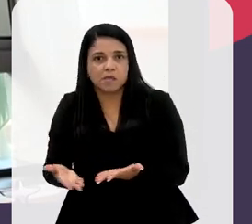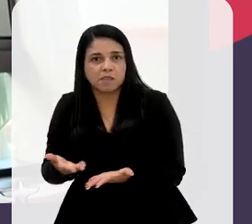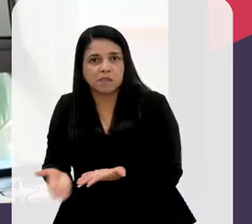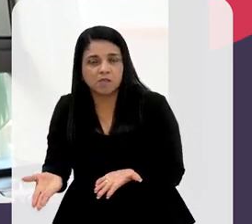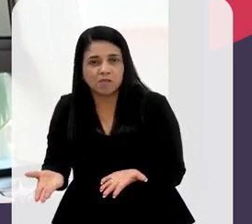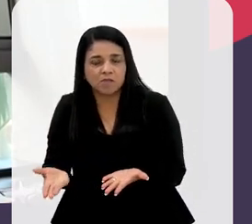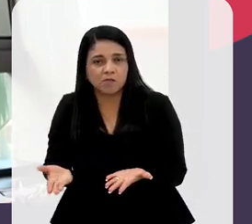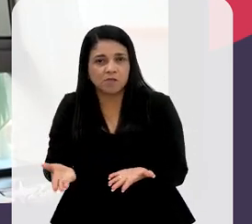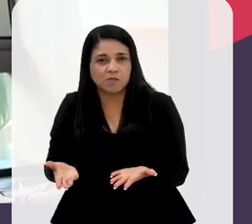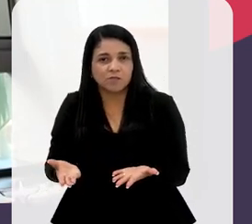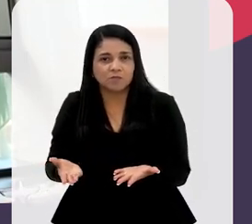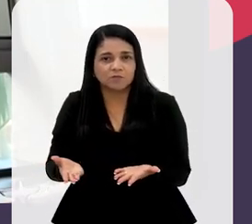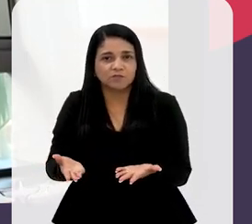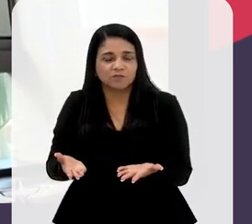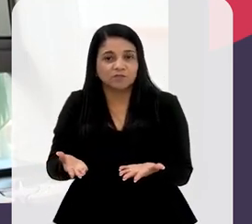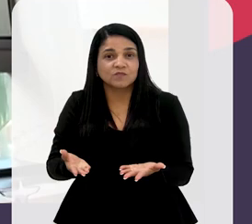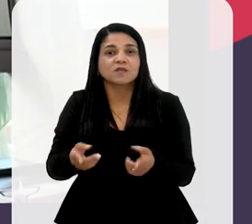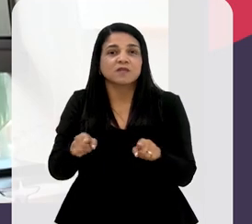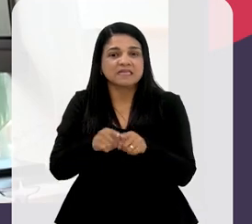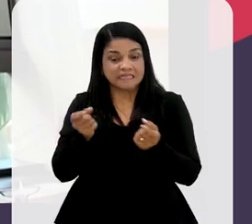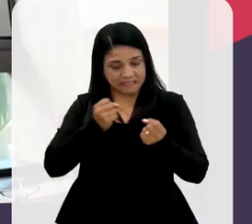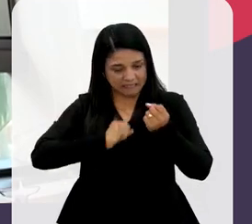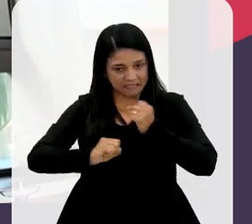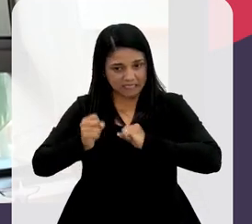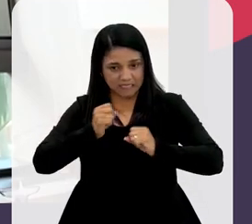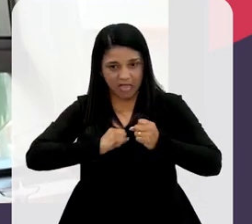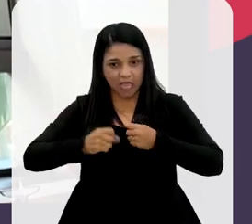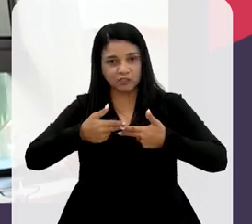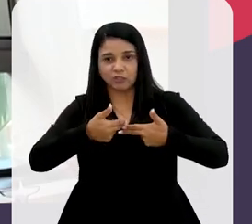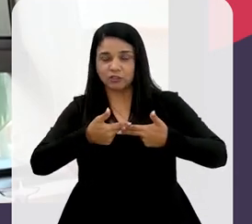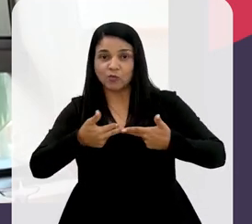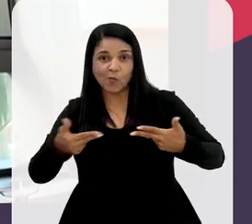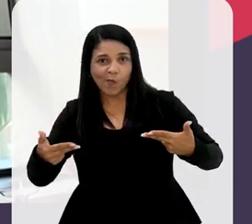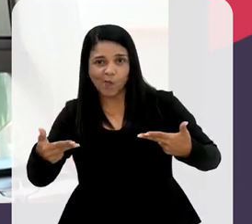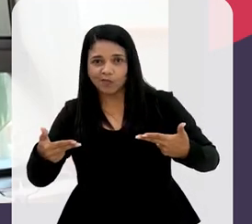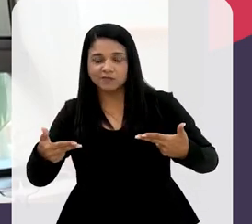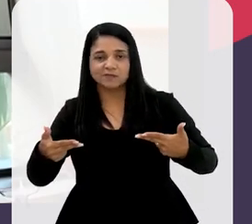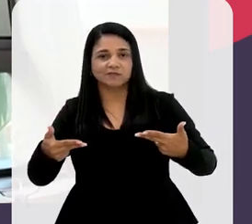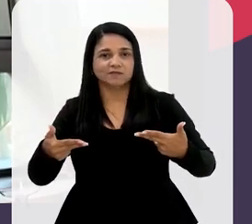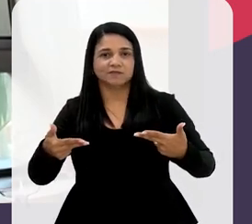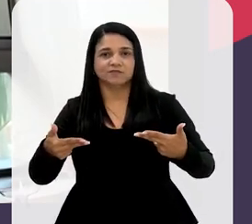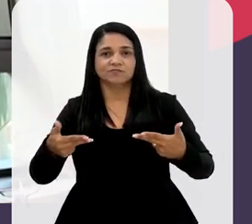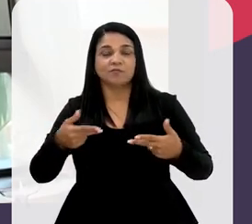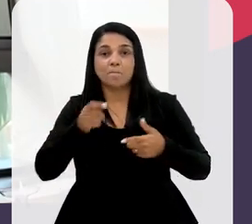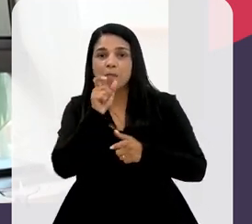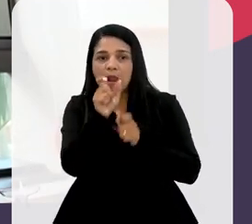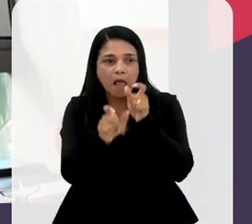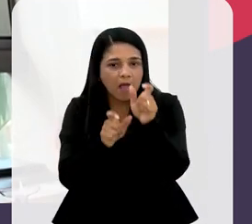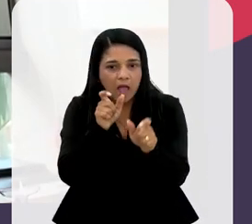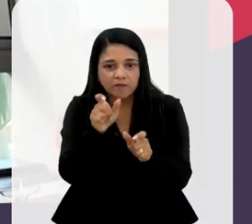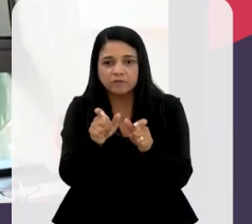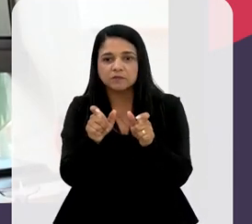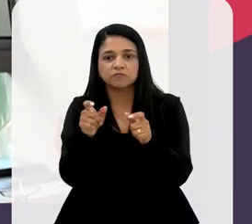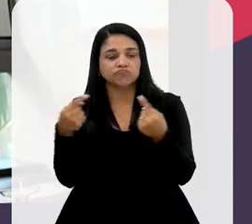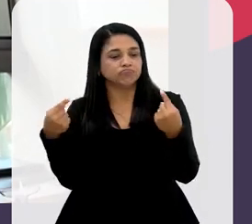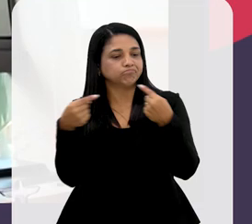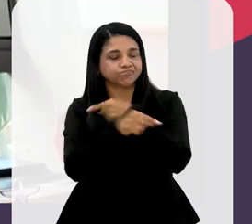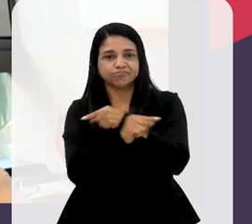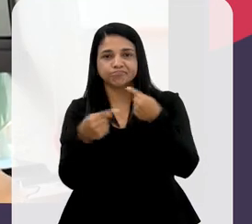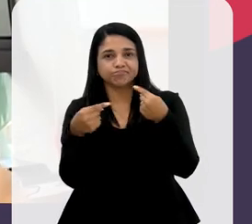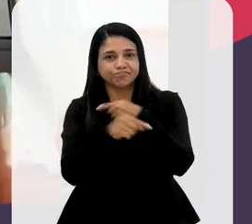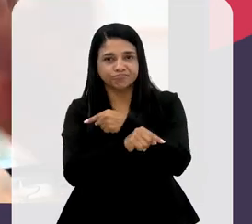está falando. Alteração de memória para fatos recentes, ansiedade, alteração para invocação de